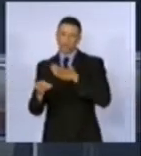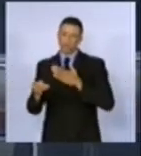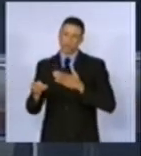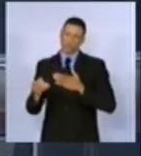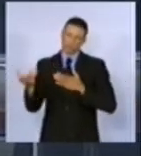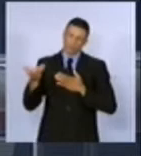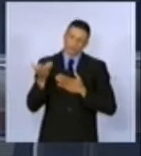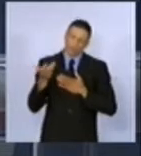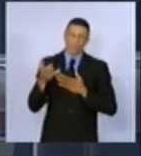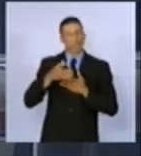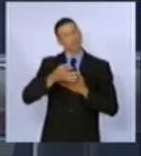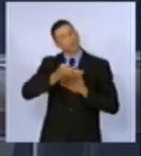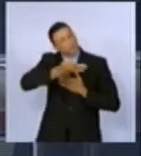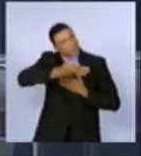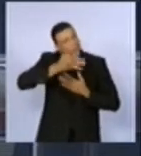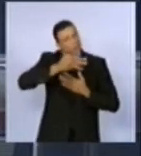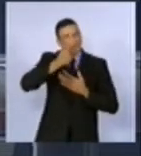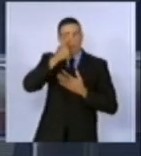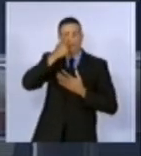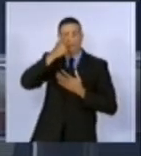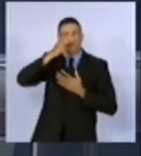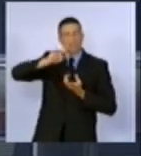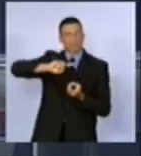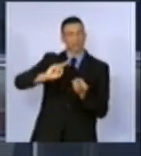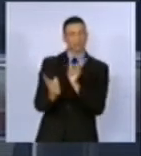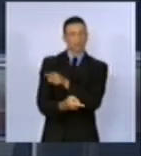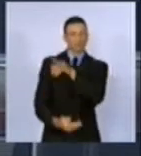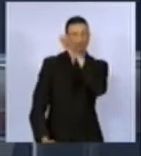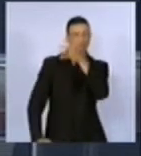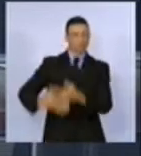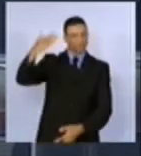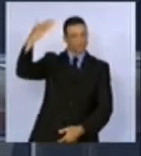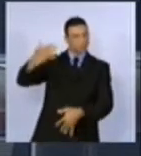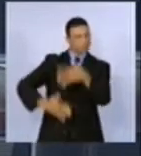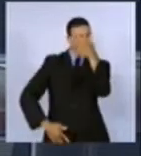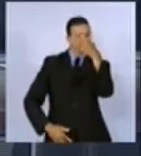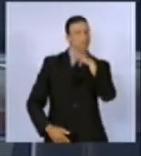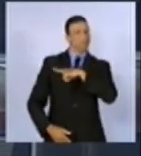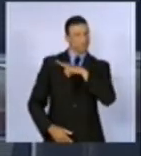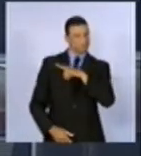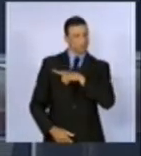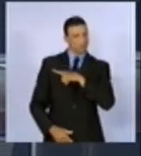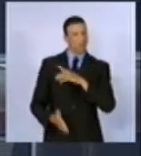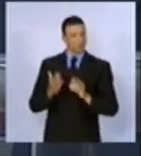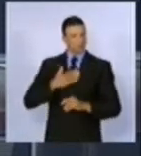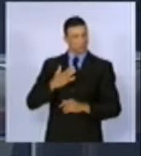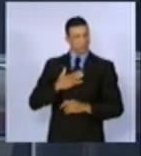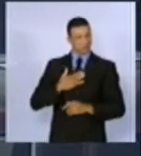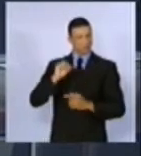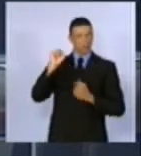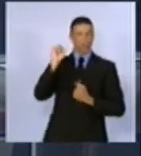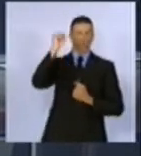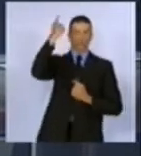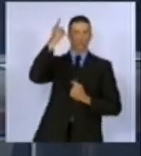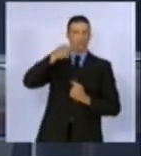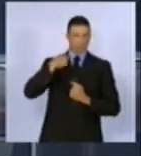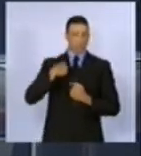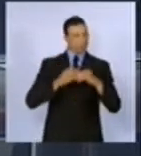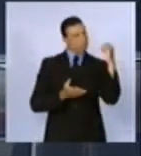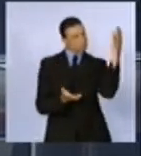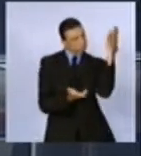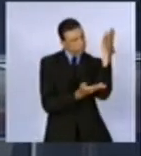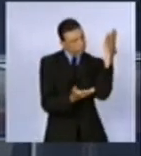falar de algumas coisas que eu acho que tem umas contradições colocadas aqui e aí quem tá falando aqui é o ex-cortador de cana